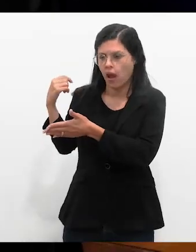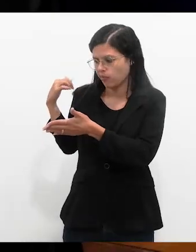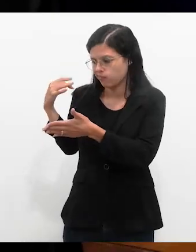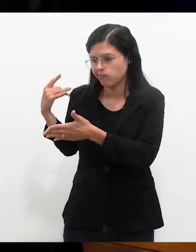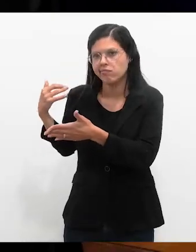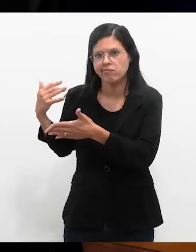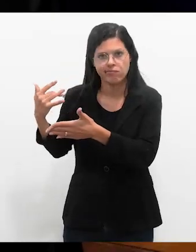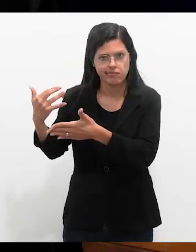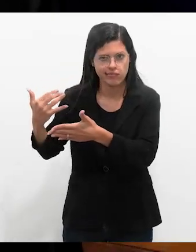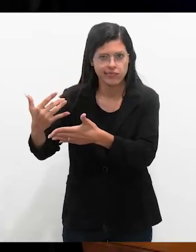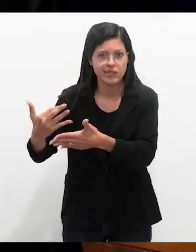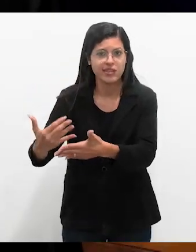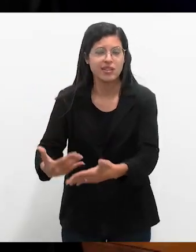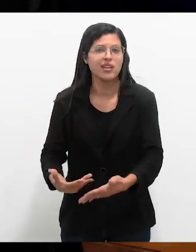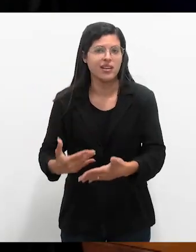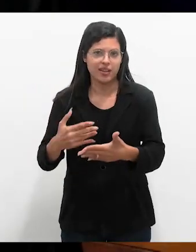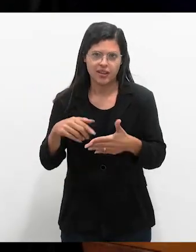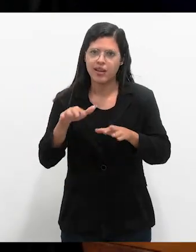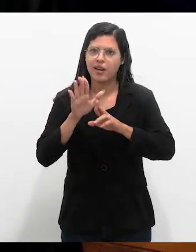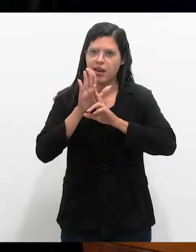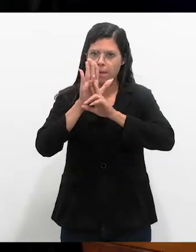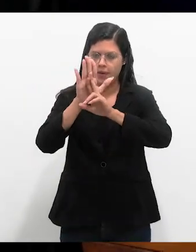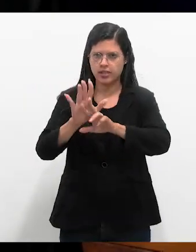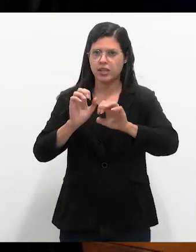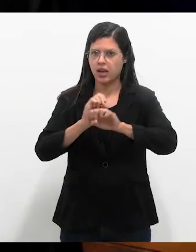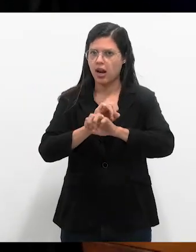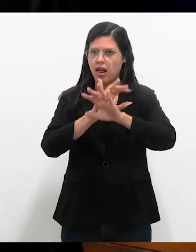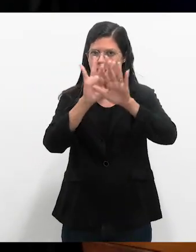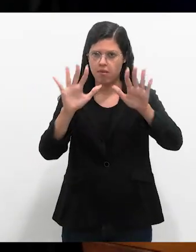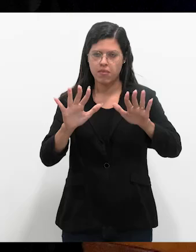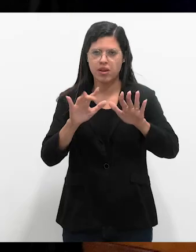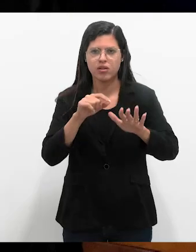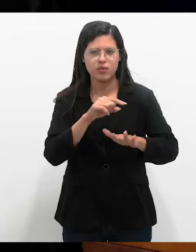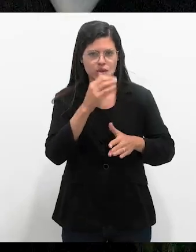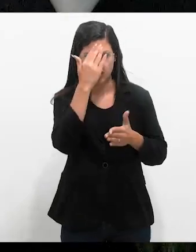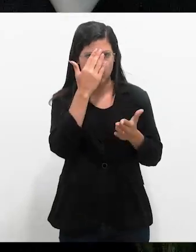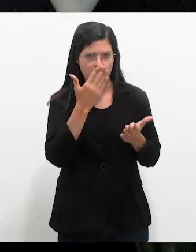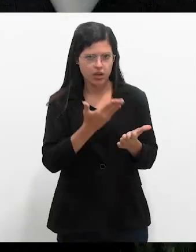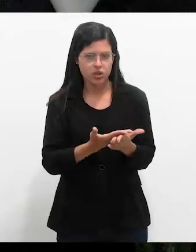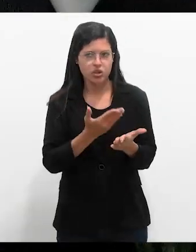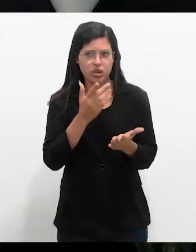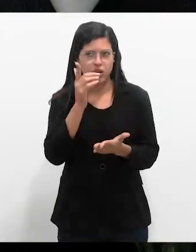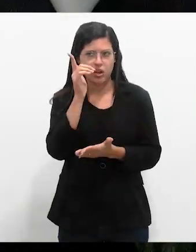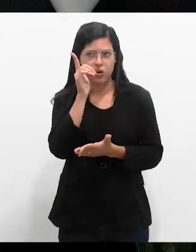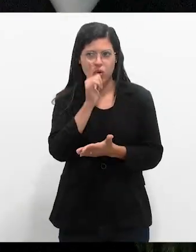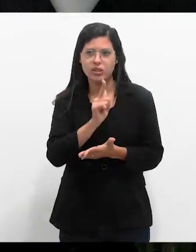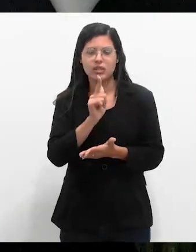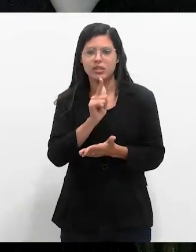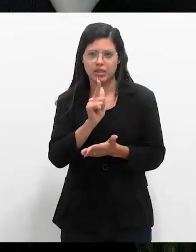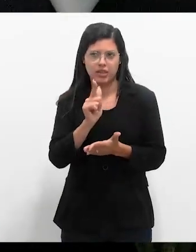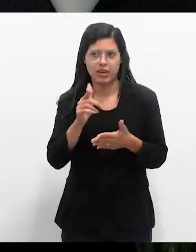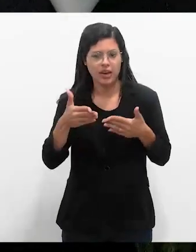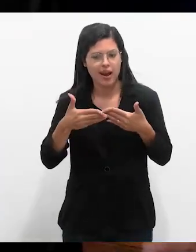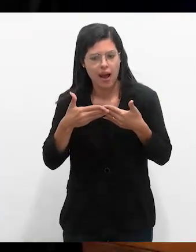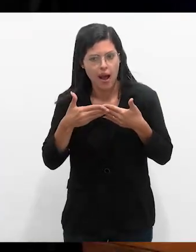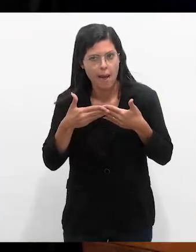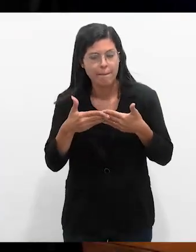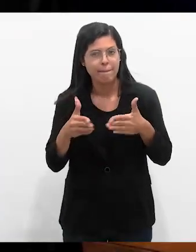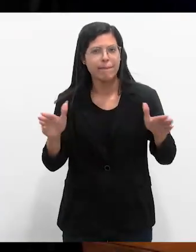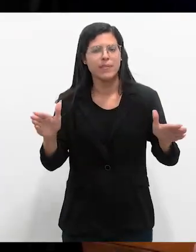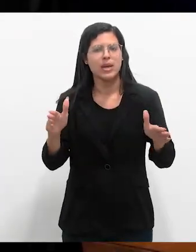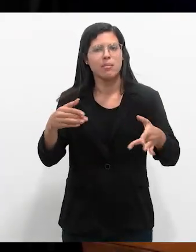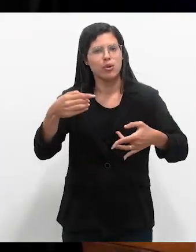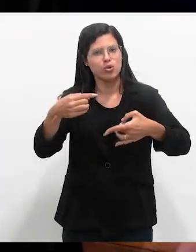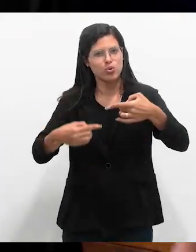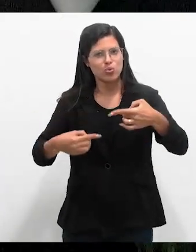Existe um caminho muito grande que esse Lonan Ifá representa claramente aí. Você acha que assim ele conseguiu abrir para que ele